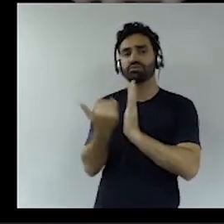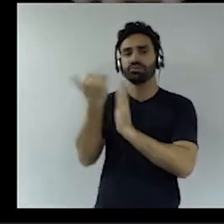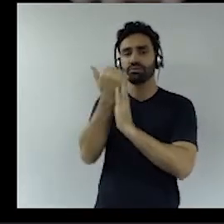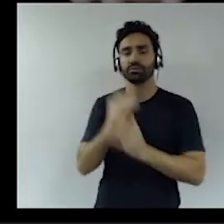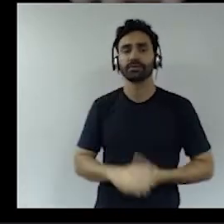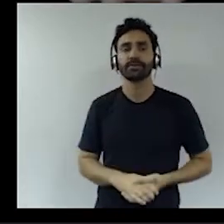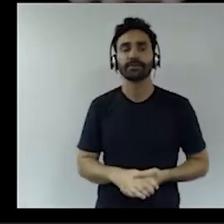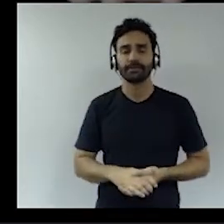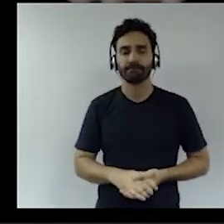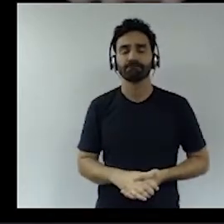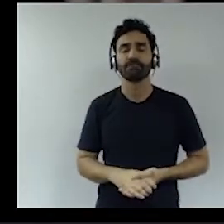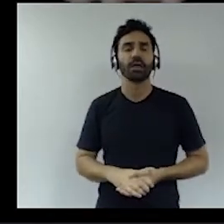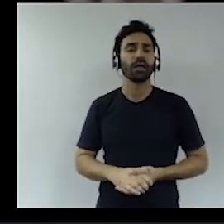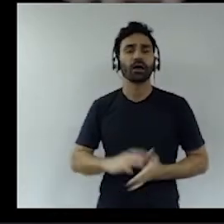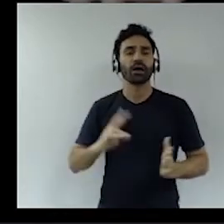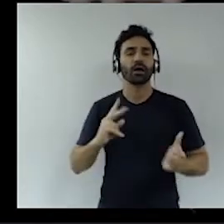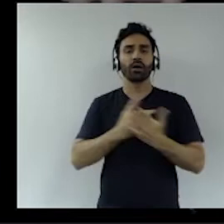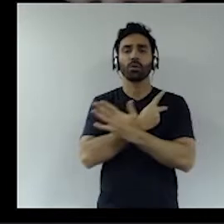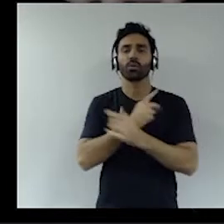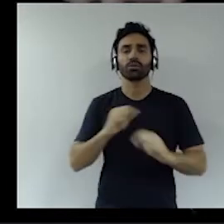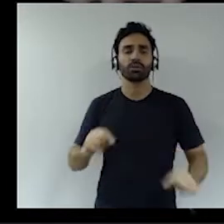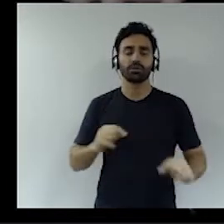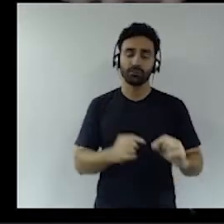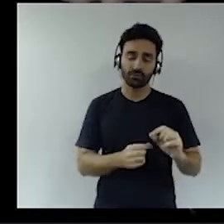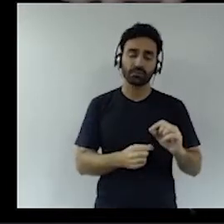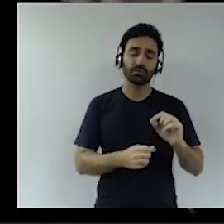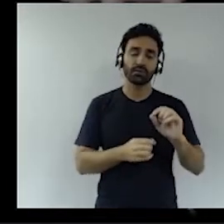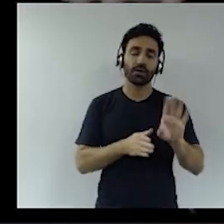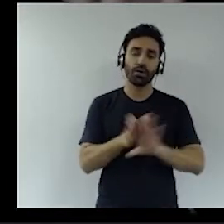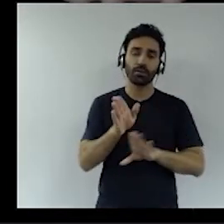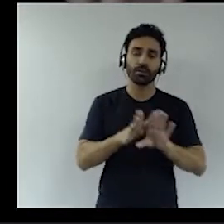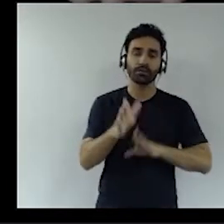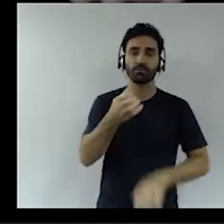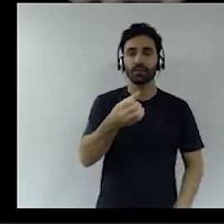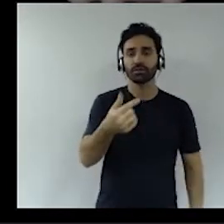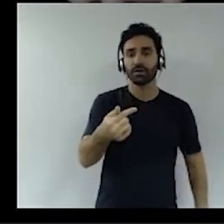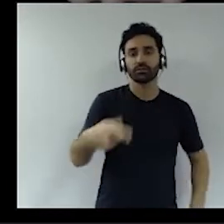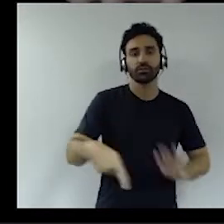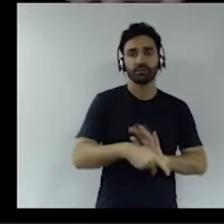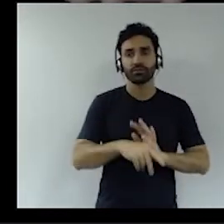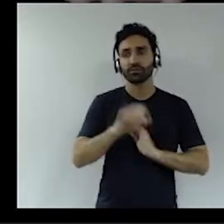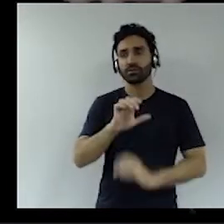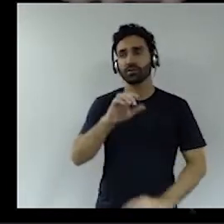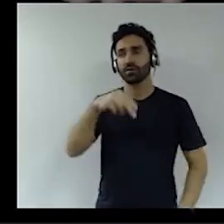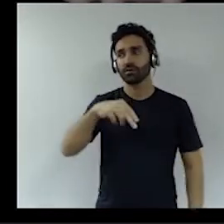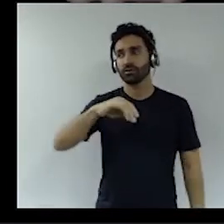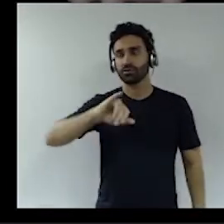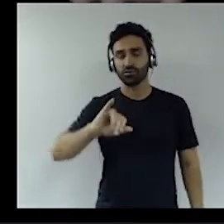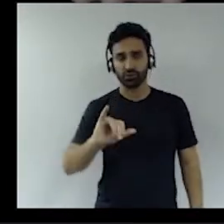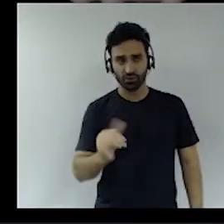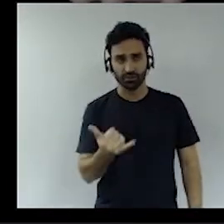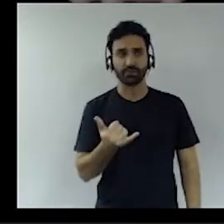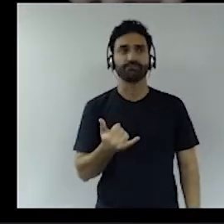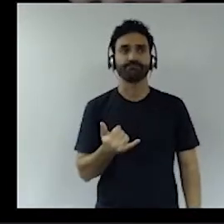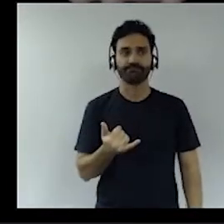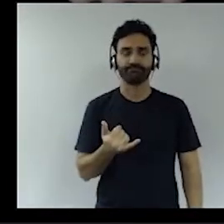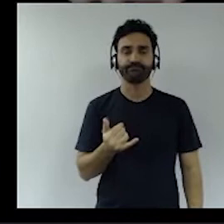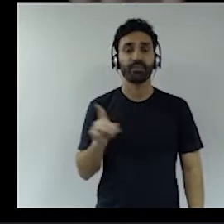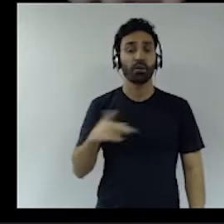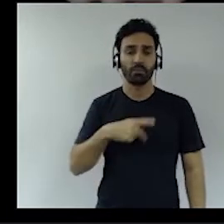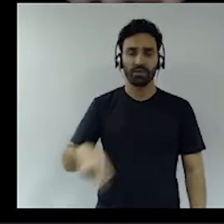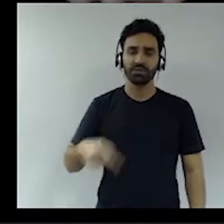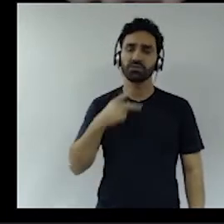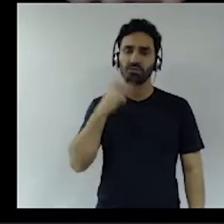pandemia, o que gerou a recomendação número 67 do CNJ. Presente, sempre atento, admitindo